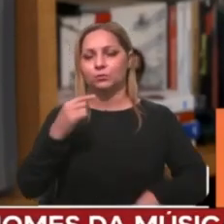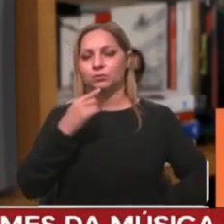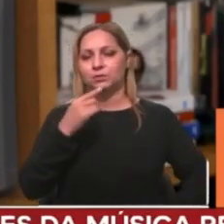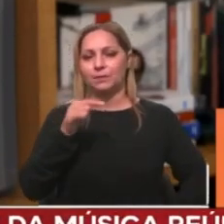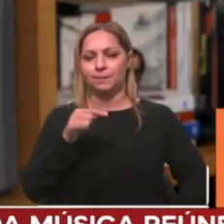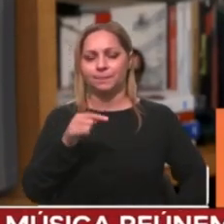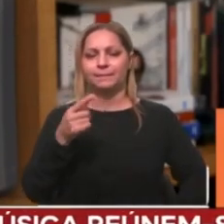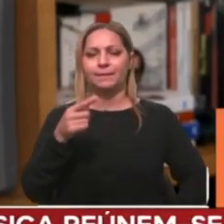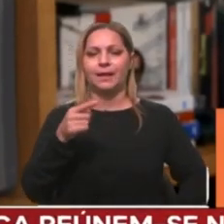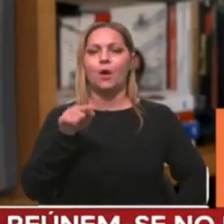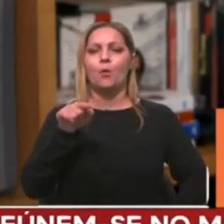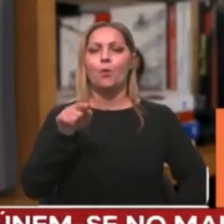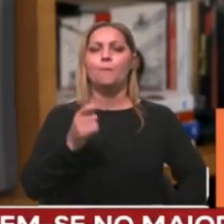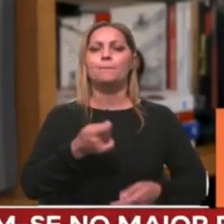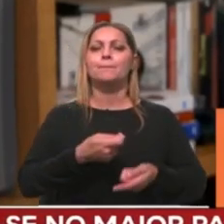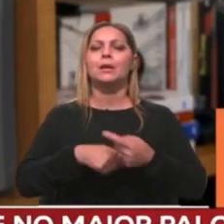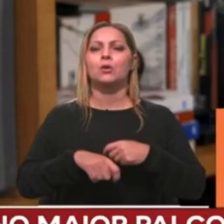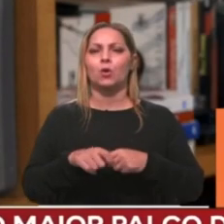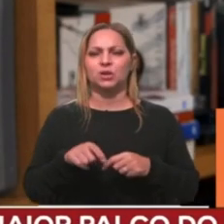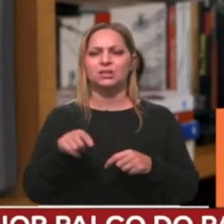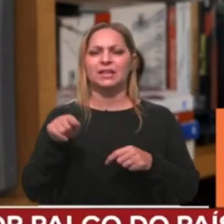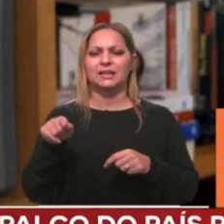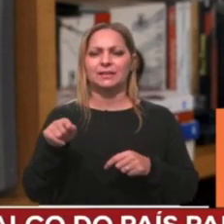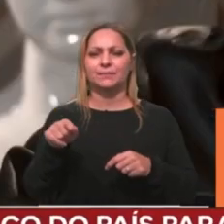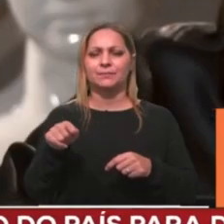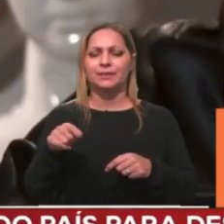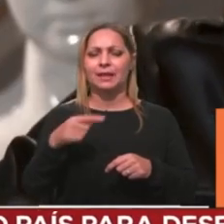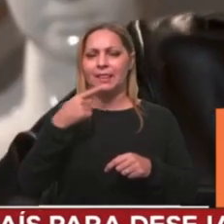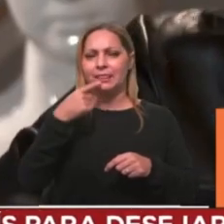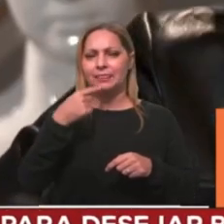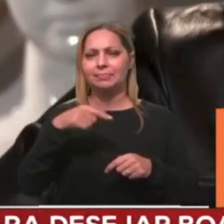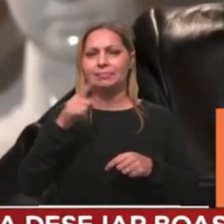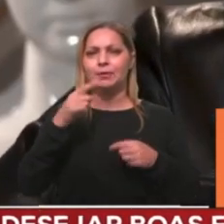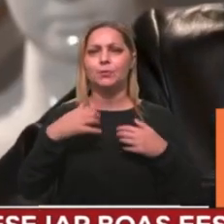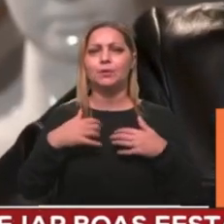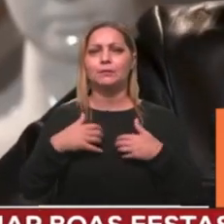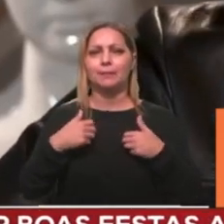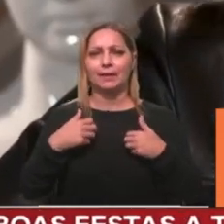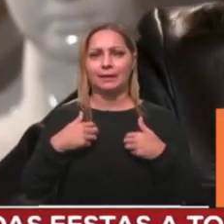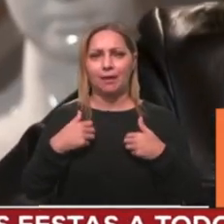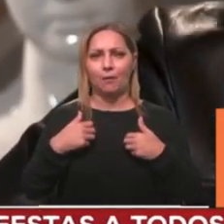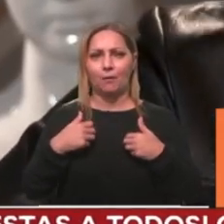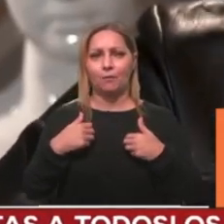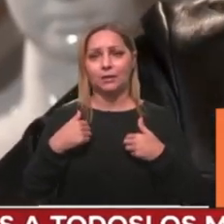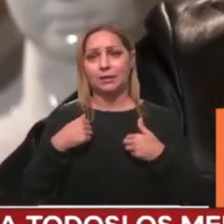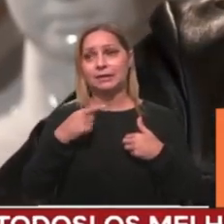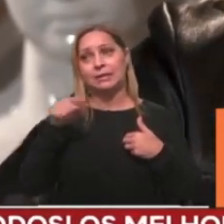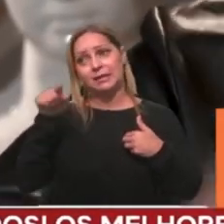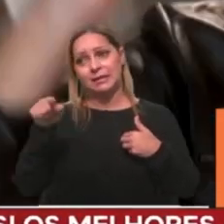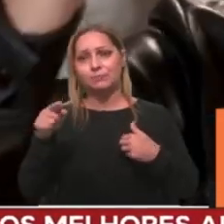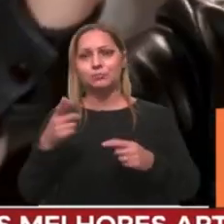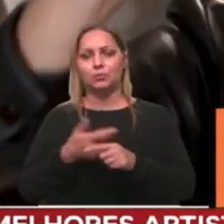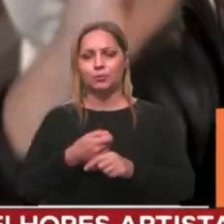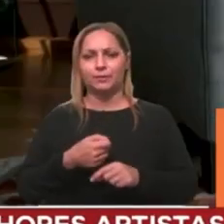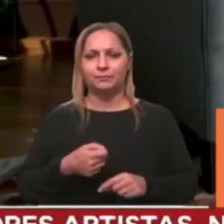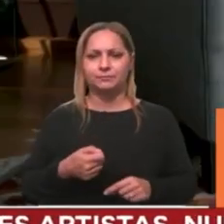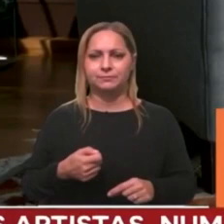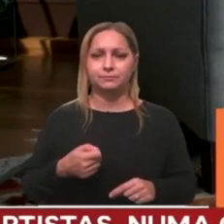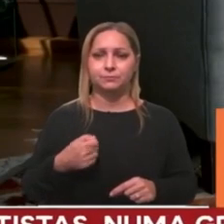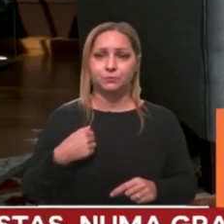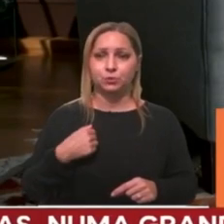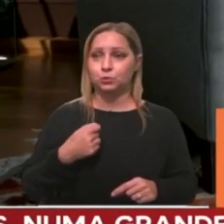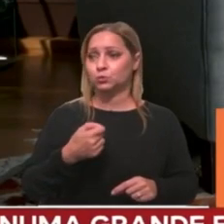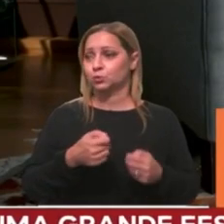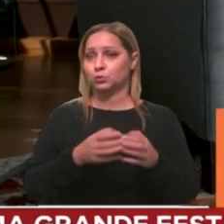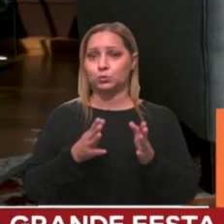pá há aqui uma loja onde se vende um línguas de bacalhau e e assim foi a sortida contamos contamos